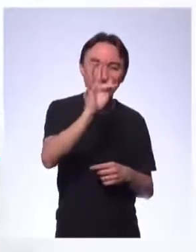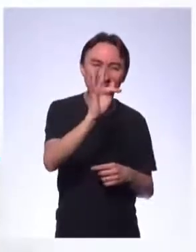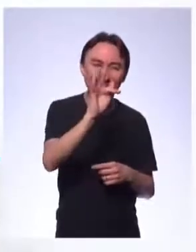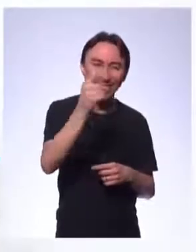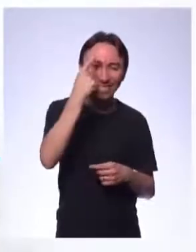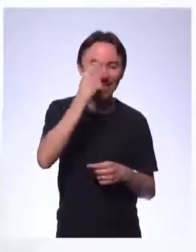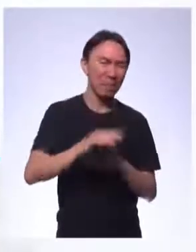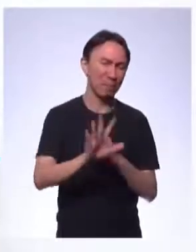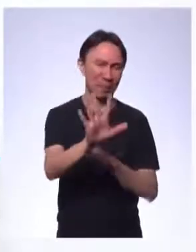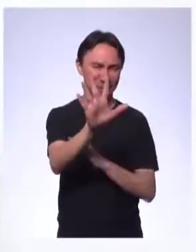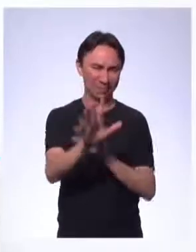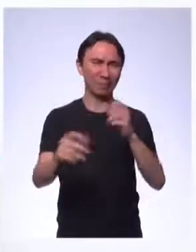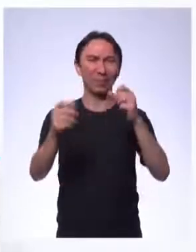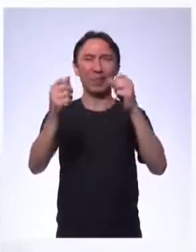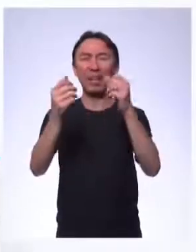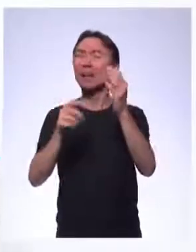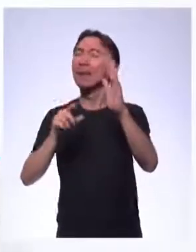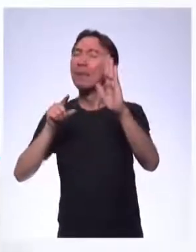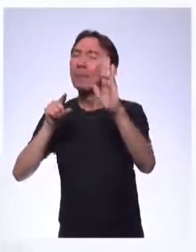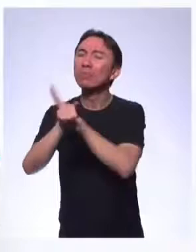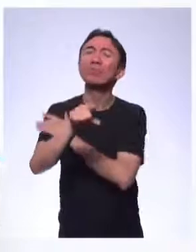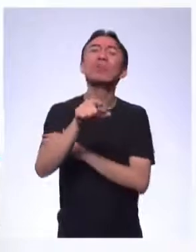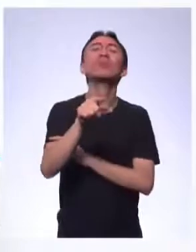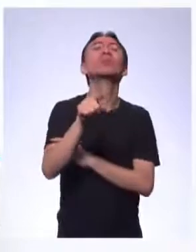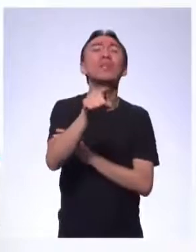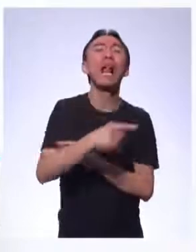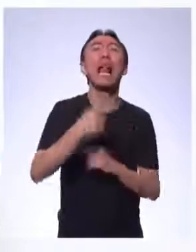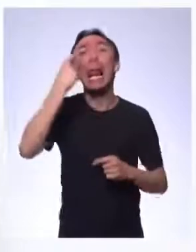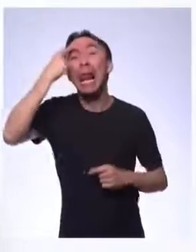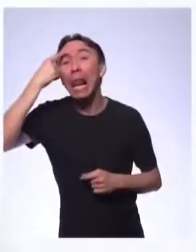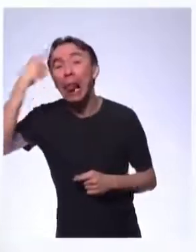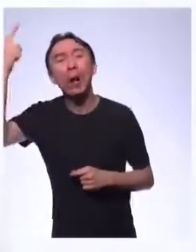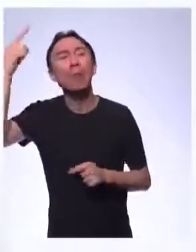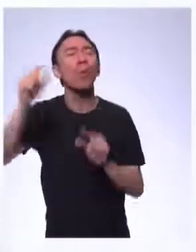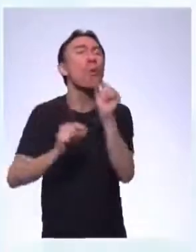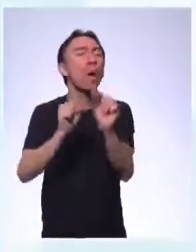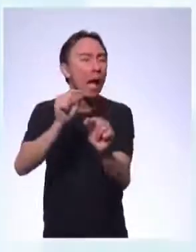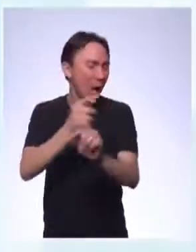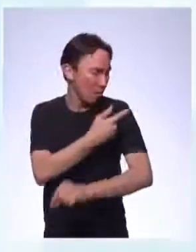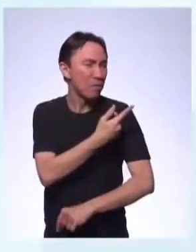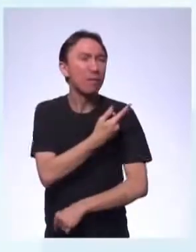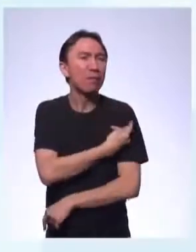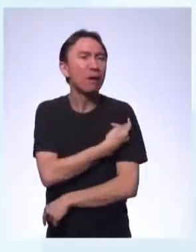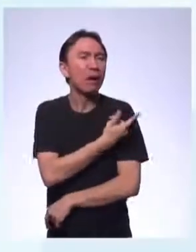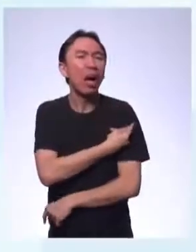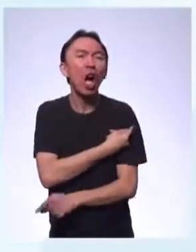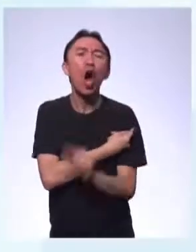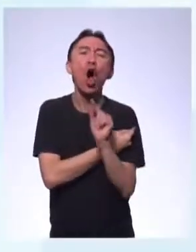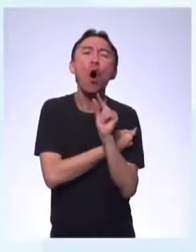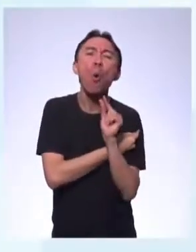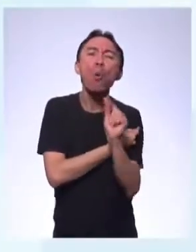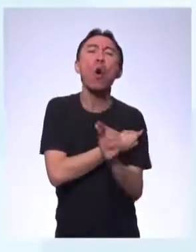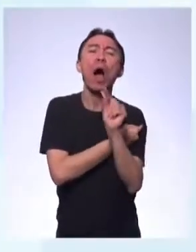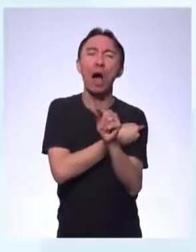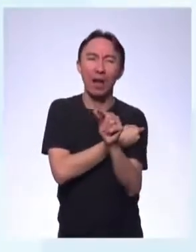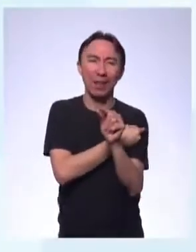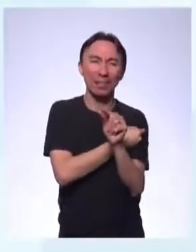isso outras vezes, mas eu quero saber o que você lembra aí, o que é uma vacina? Tá bom? Tenta